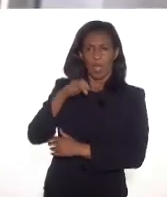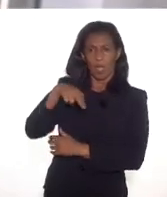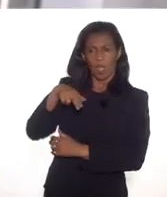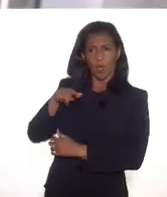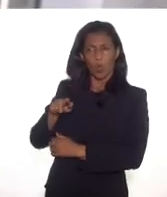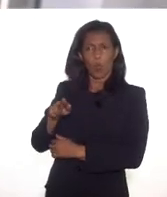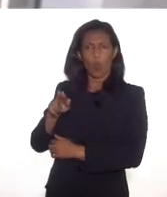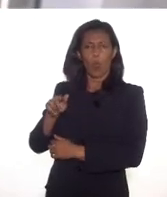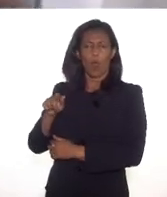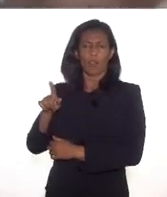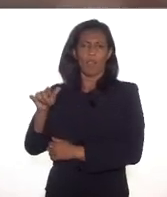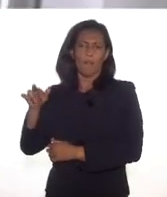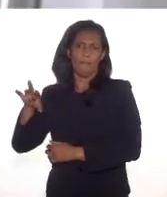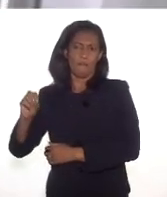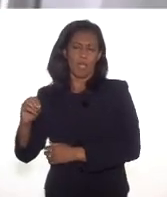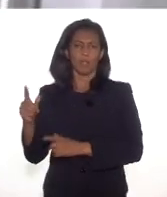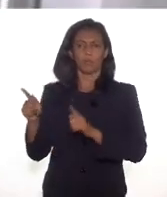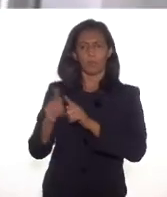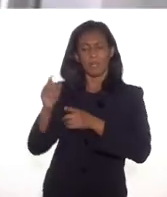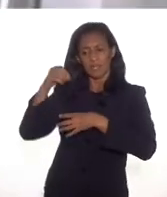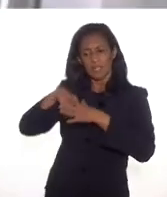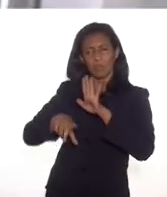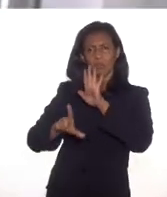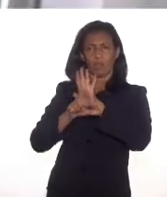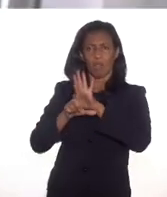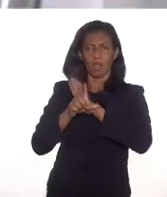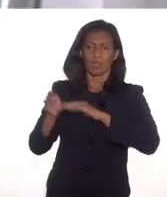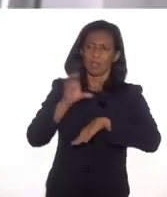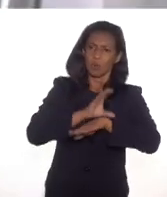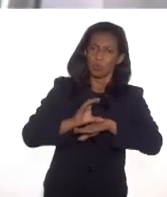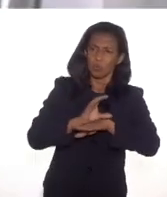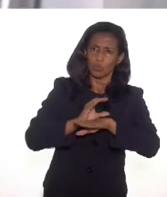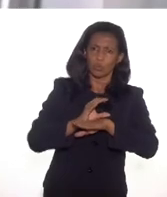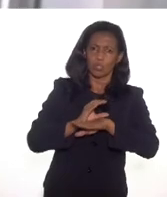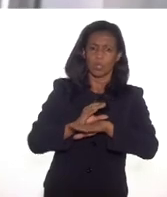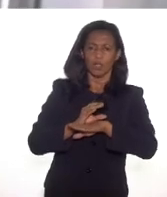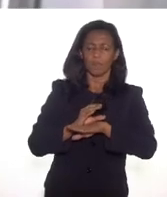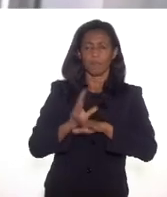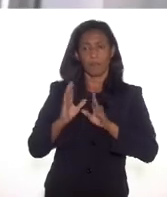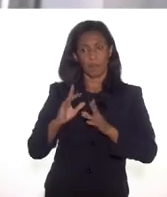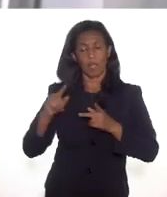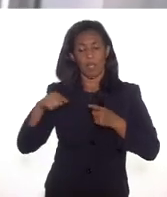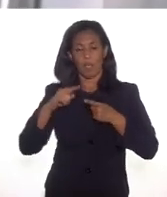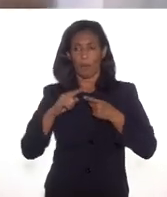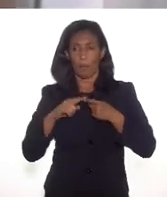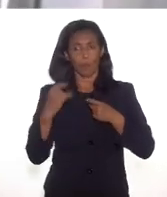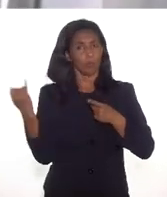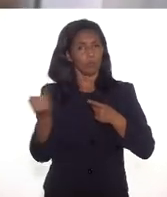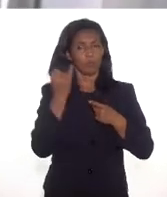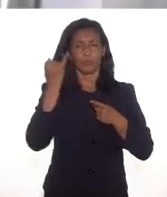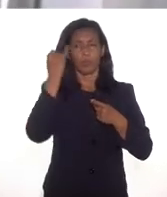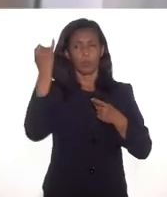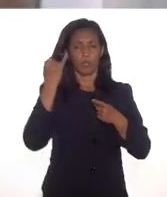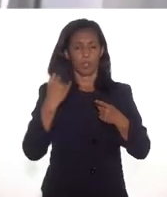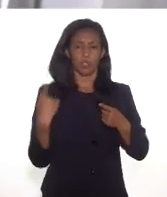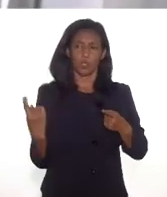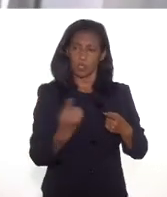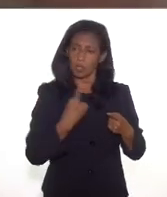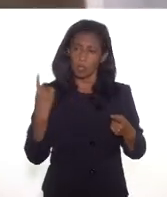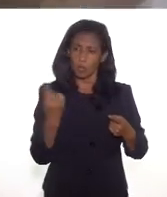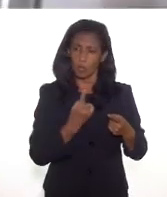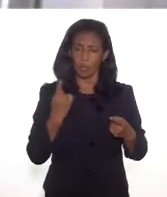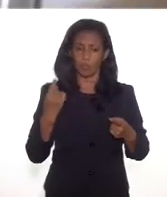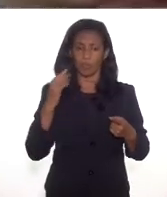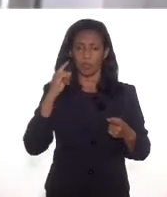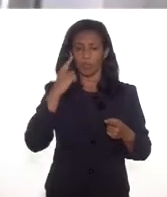do plano de cargos fixado em lei, dentro da autonomia constitucionalmente garantida às universidades. Então, esse é um ponto muito importante e nós decidimos, em relação a esse